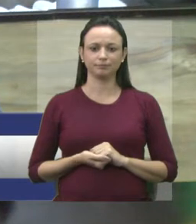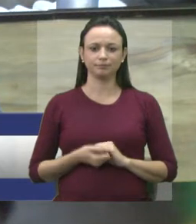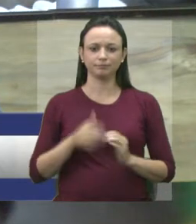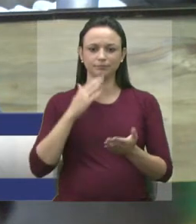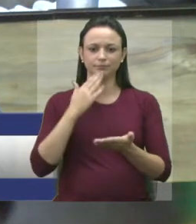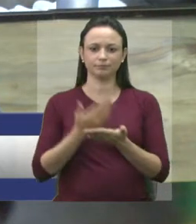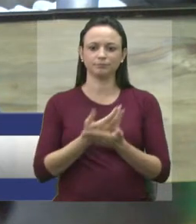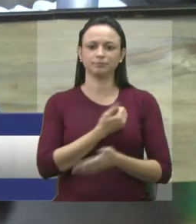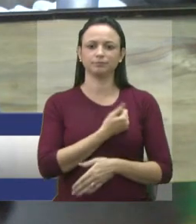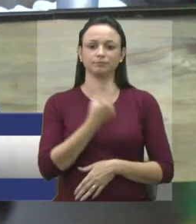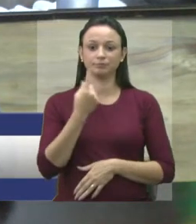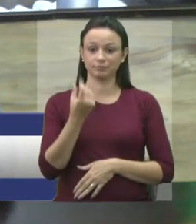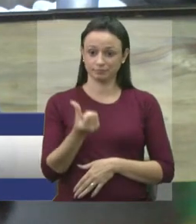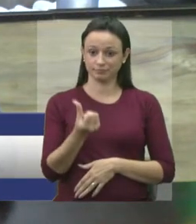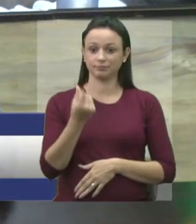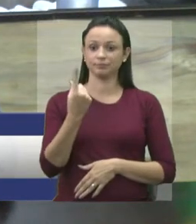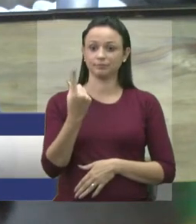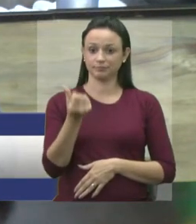Requerimento número